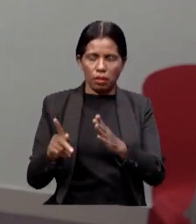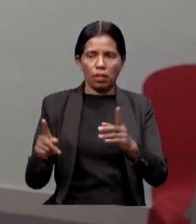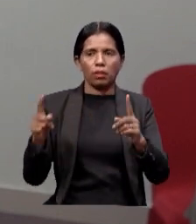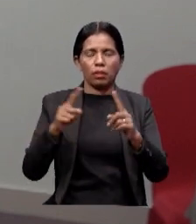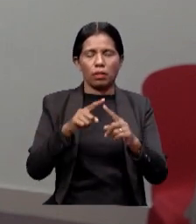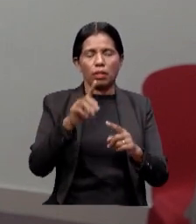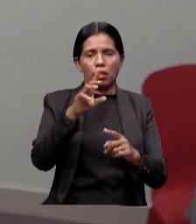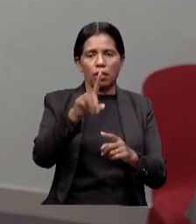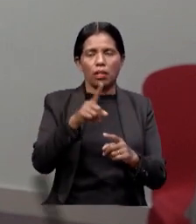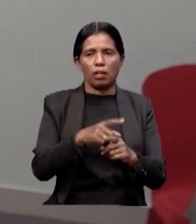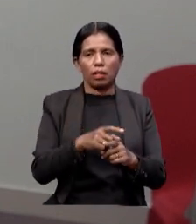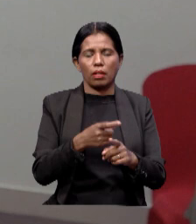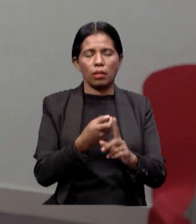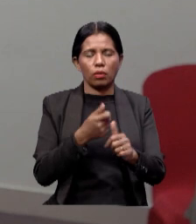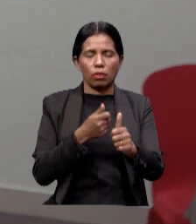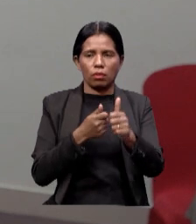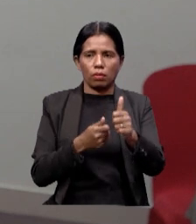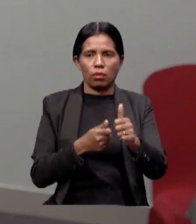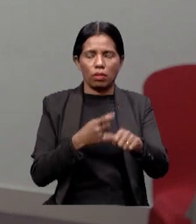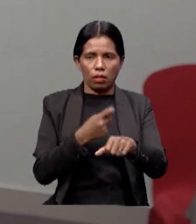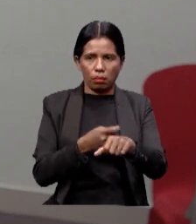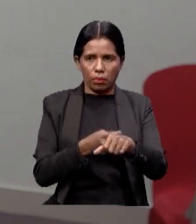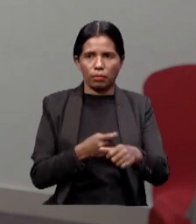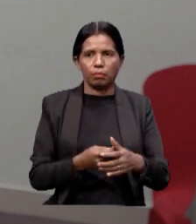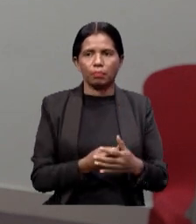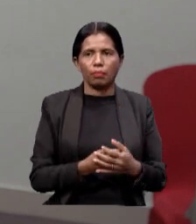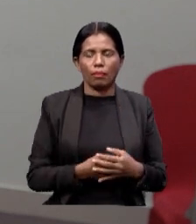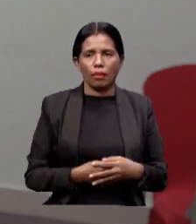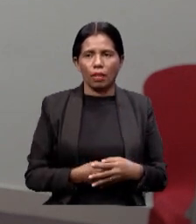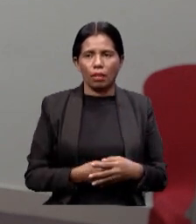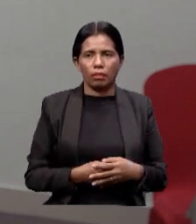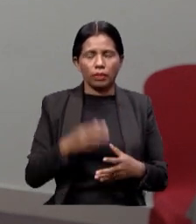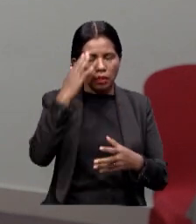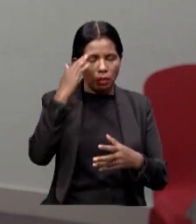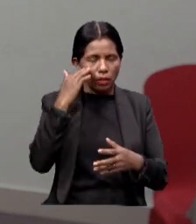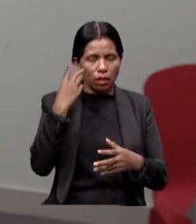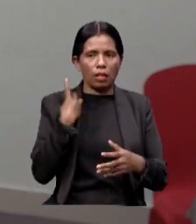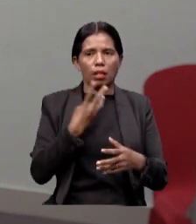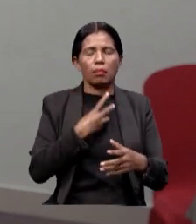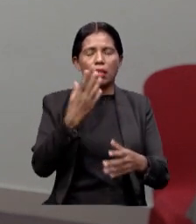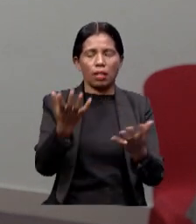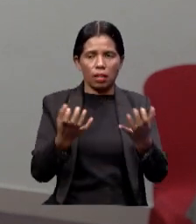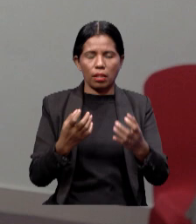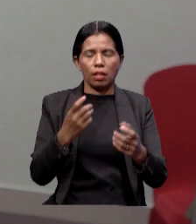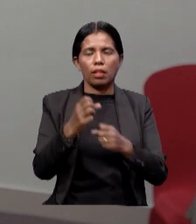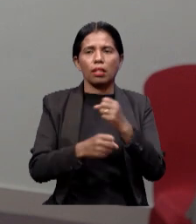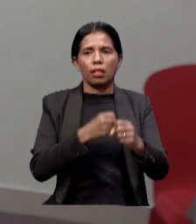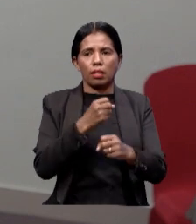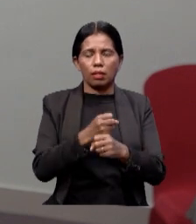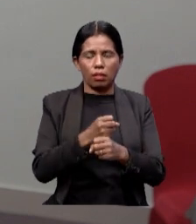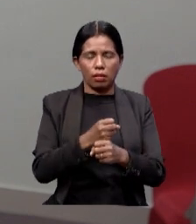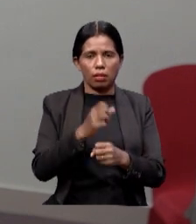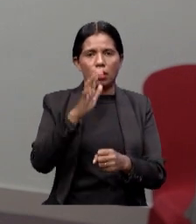tinge depende ba situação. Ba Korea de tam ia kara ka tinang dena ba kara manda